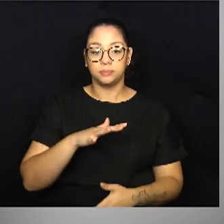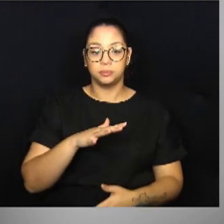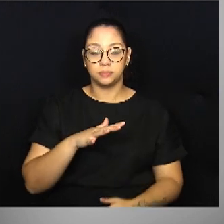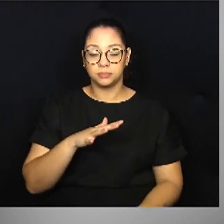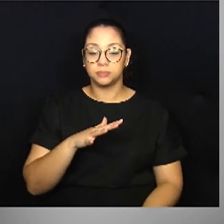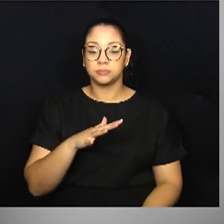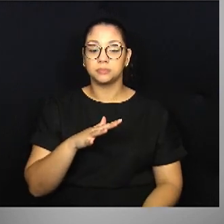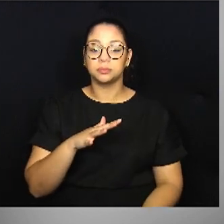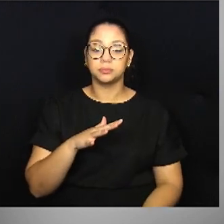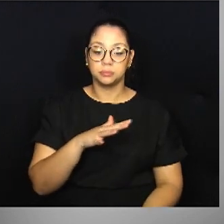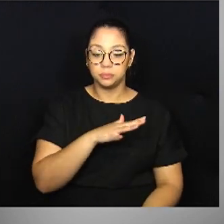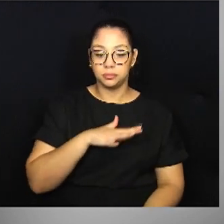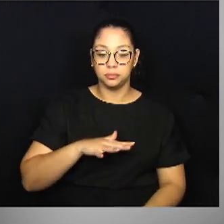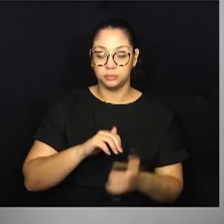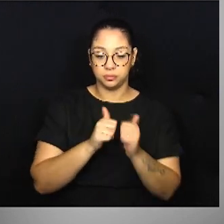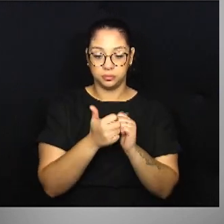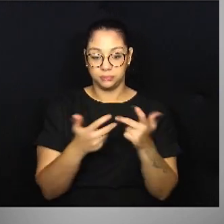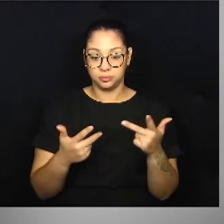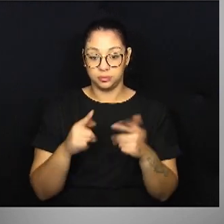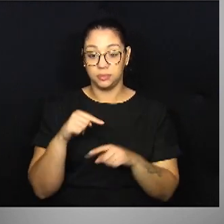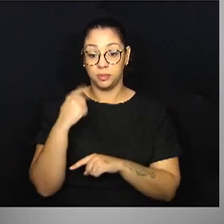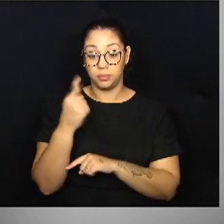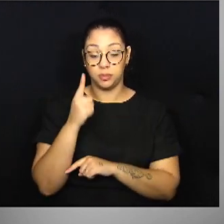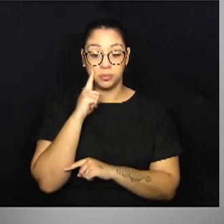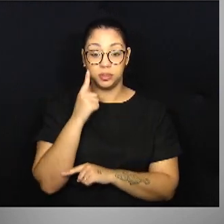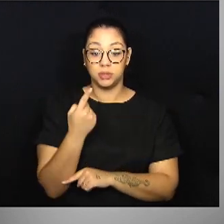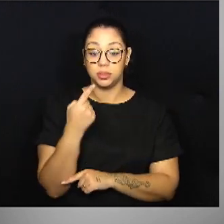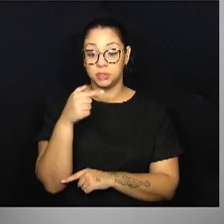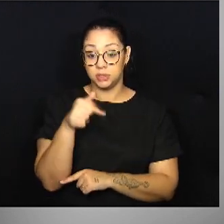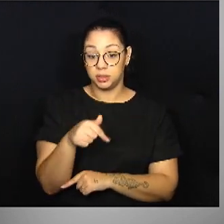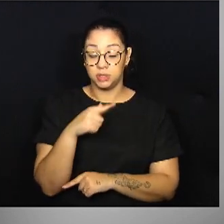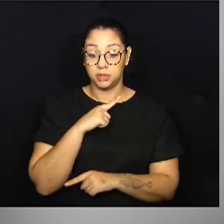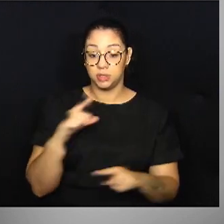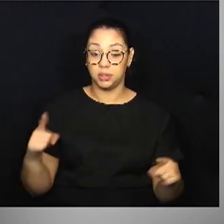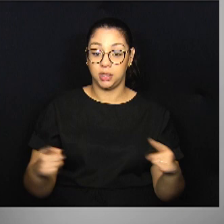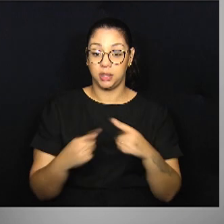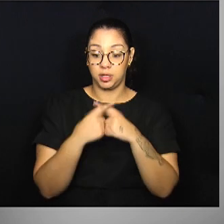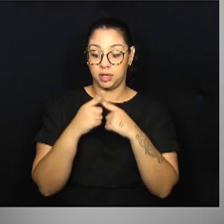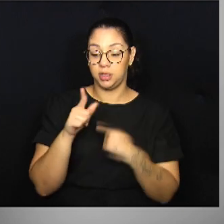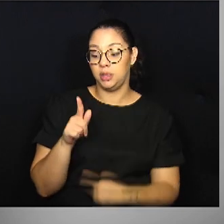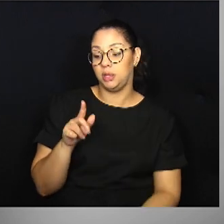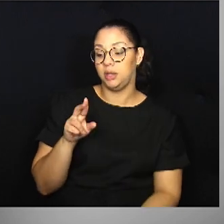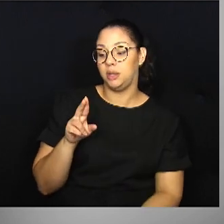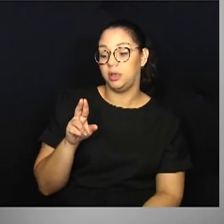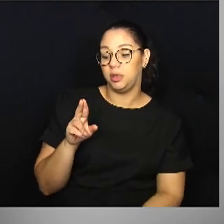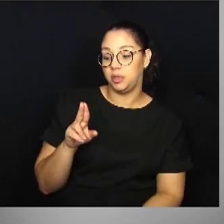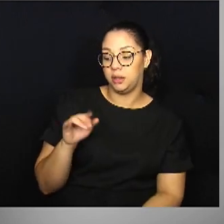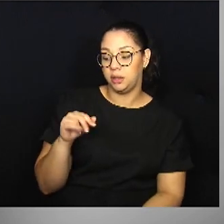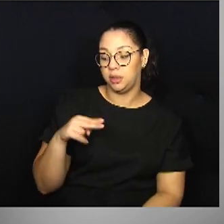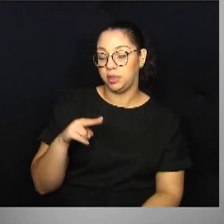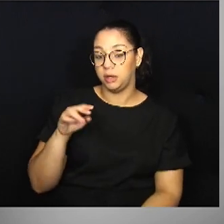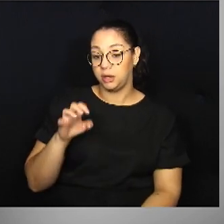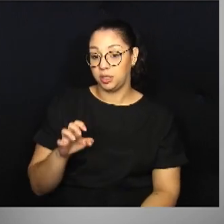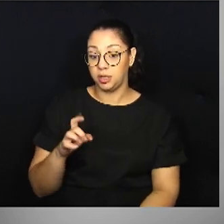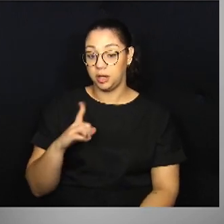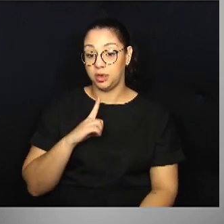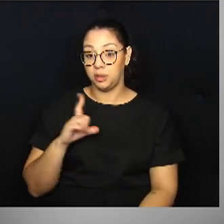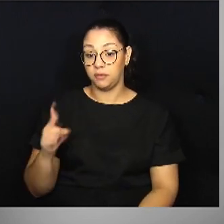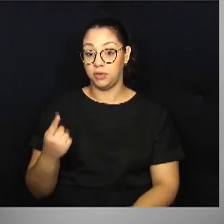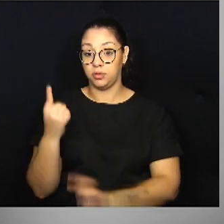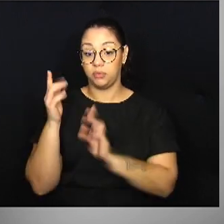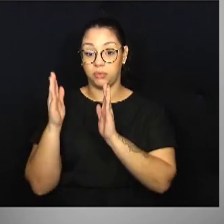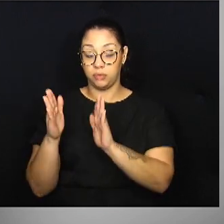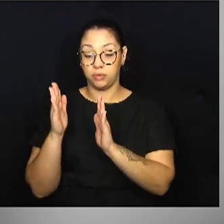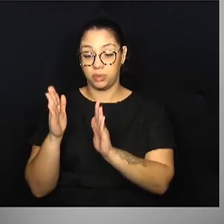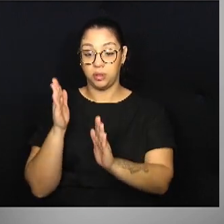dia 17, a seleção brasileira vai enfrentar a Guiné em Barcelona, na Espanha, e vai jogar um dos tempos com um